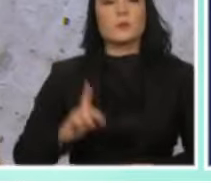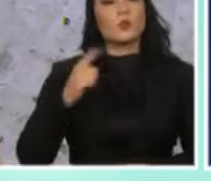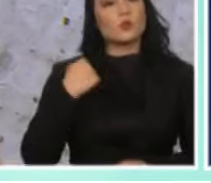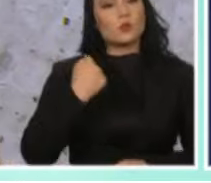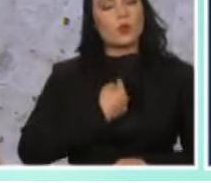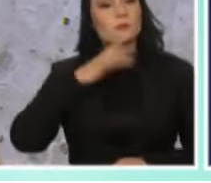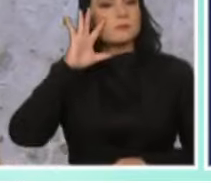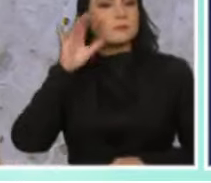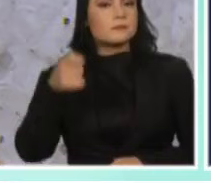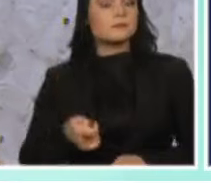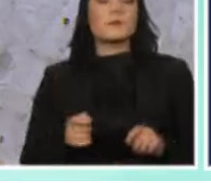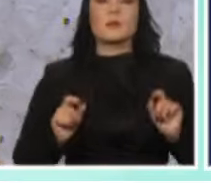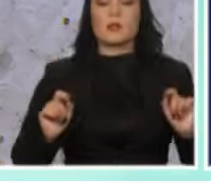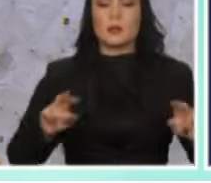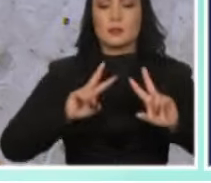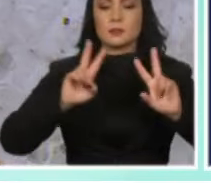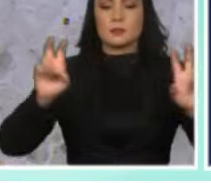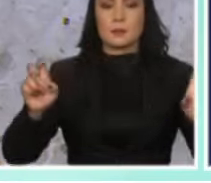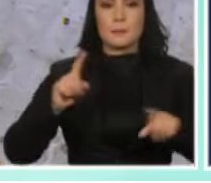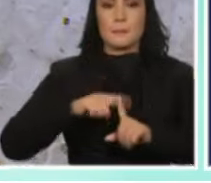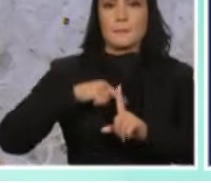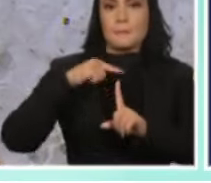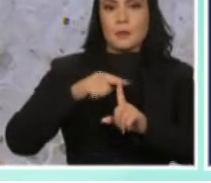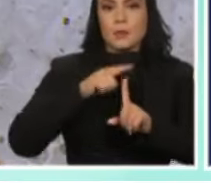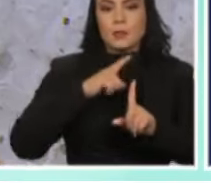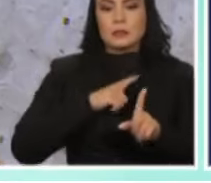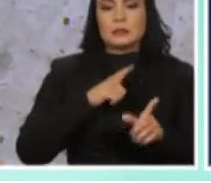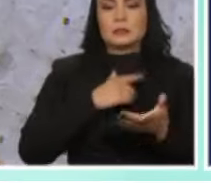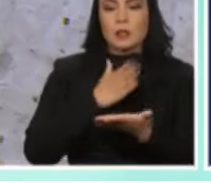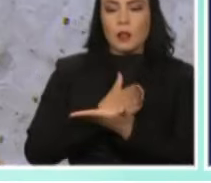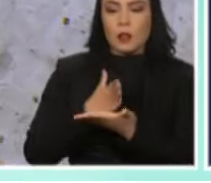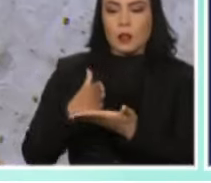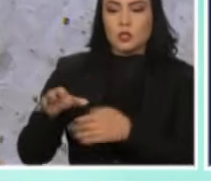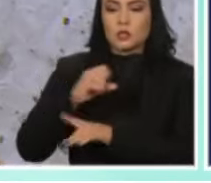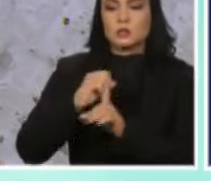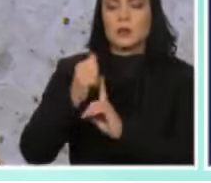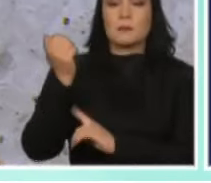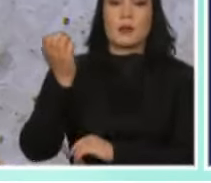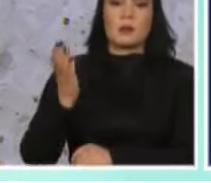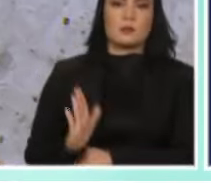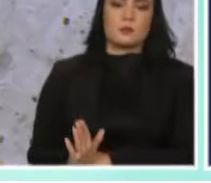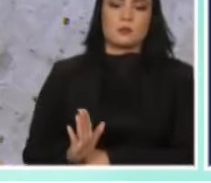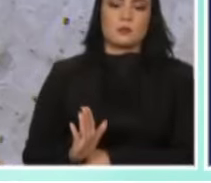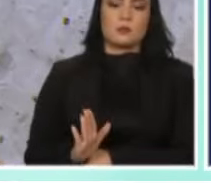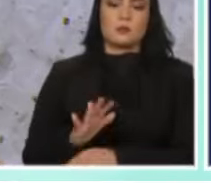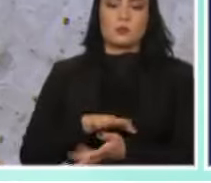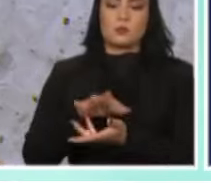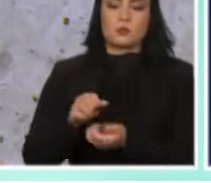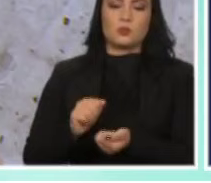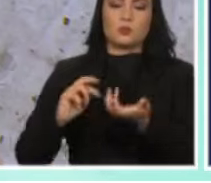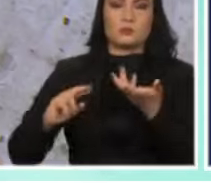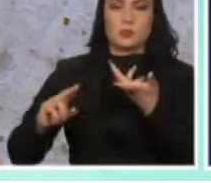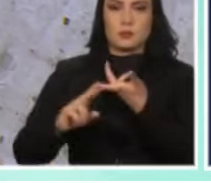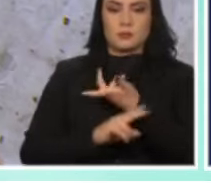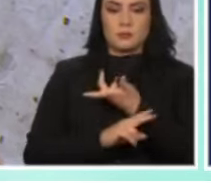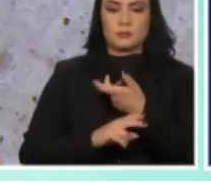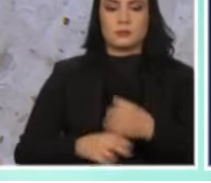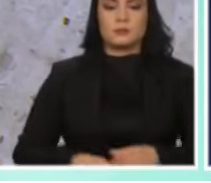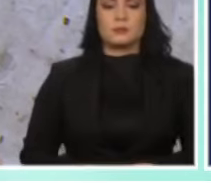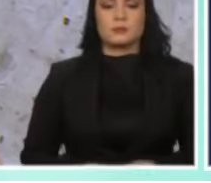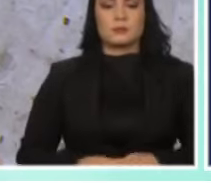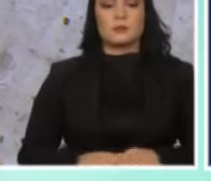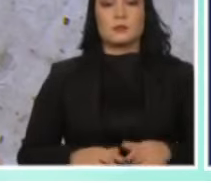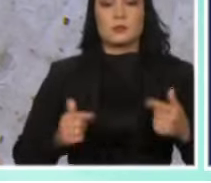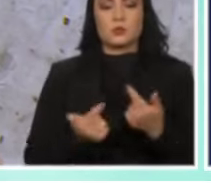tem de partir do Judiciário judiciário pode até mandar pro Congresso Nacional mas tem de ter origem no judiciário chama vício de origem no